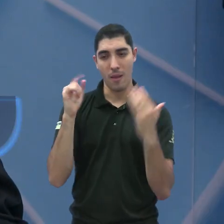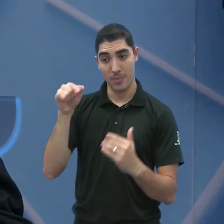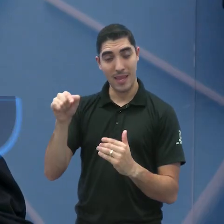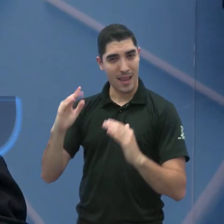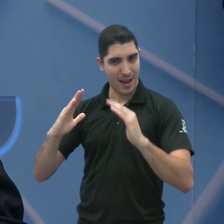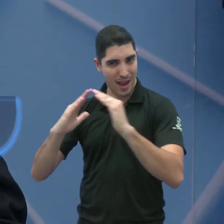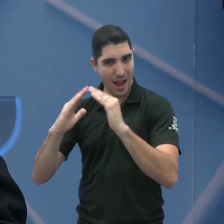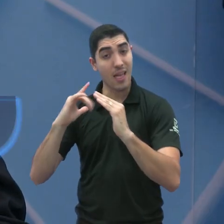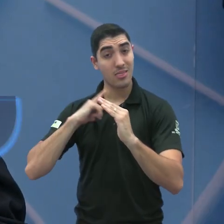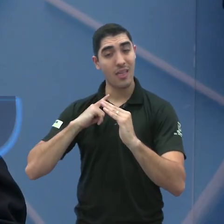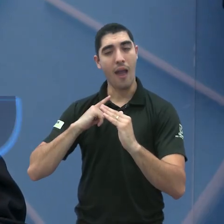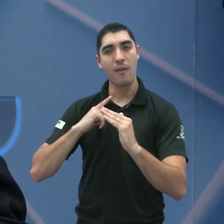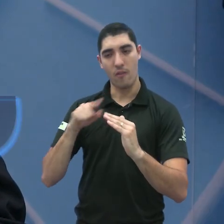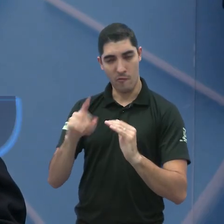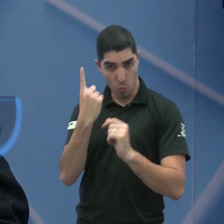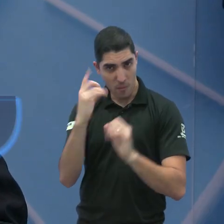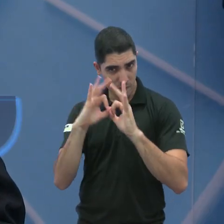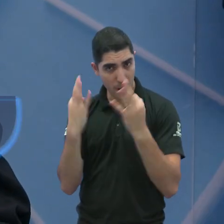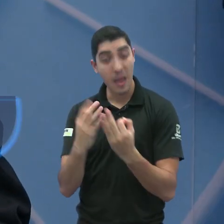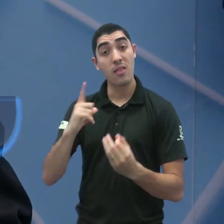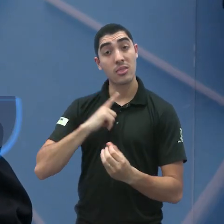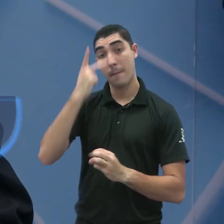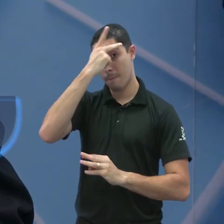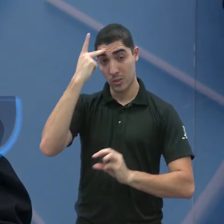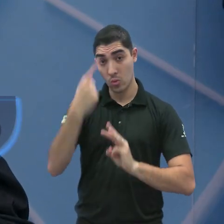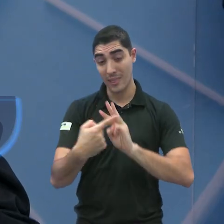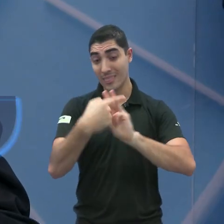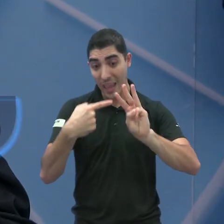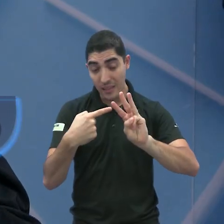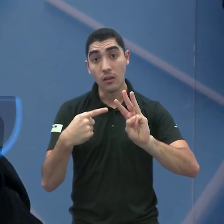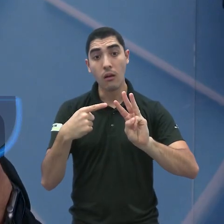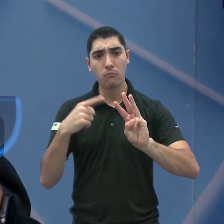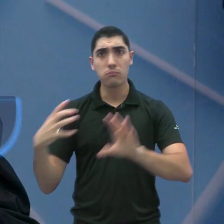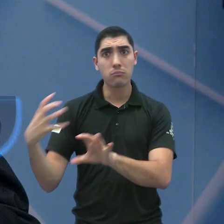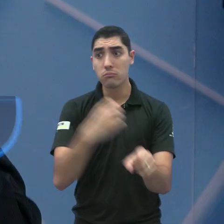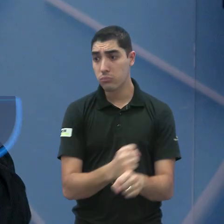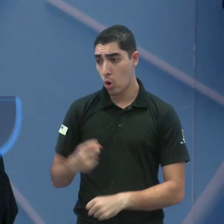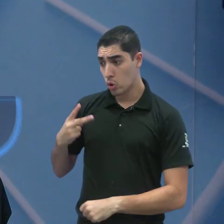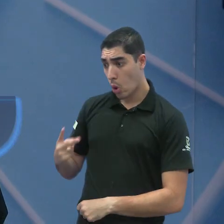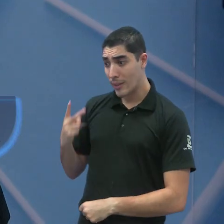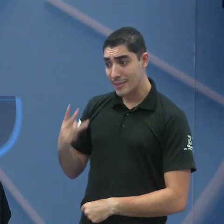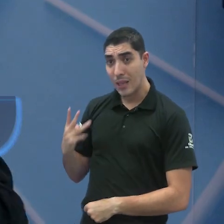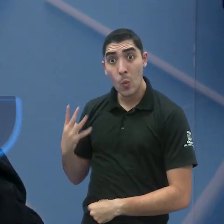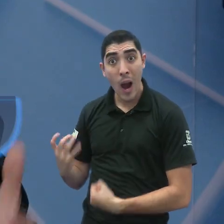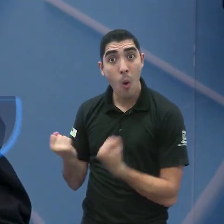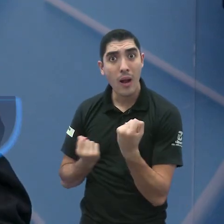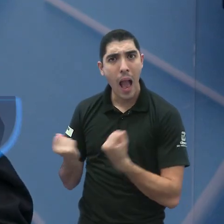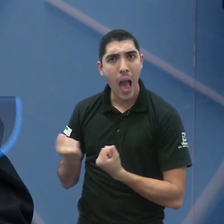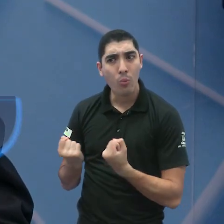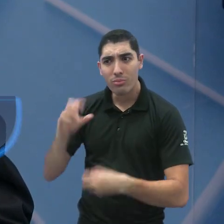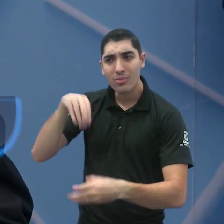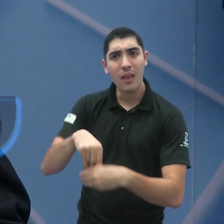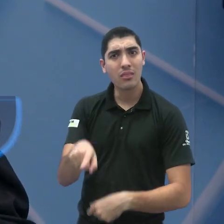família de 3 pessoas, às vezes tem 2, 3 carros mesmo, né? Então, assim, esse aumento da frota, eu acho que se diz muito ao respeito